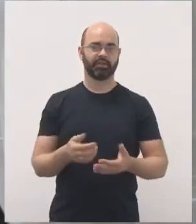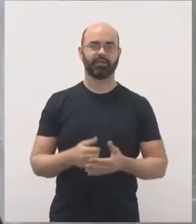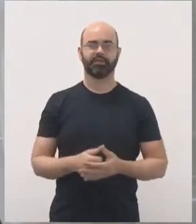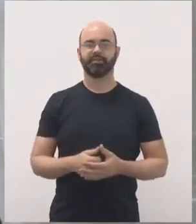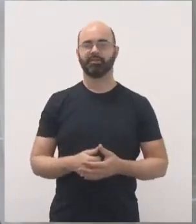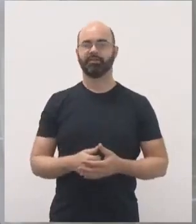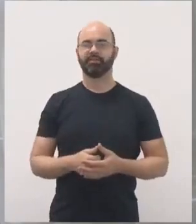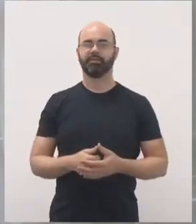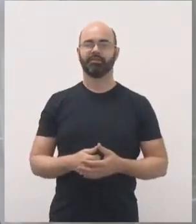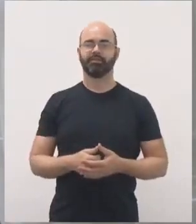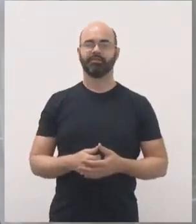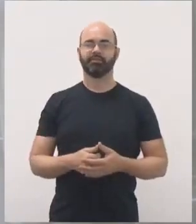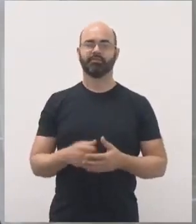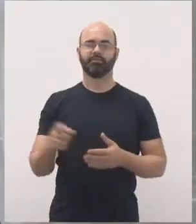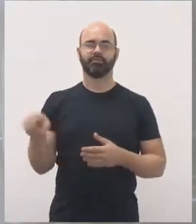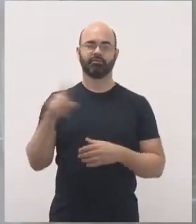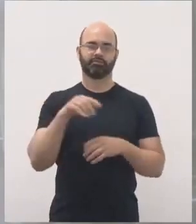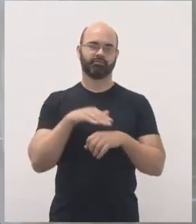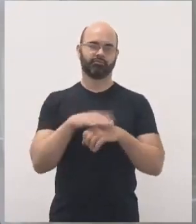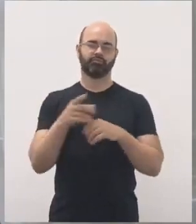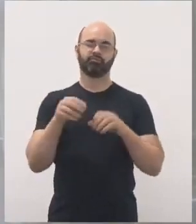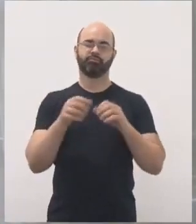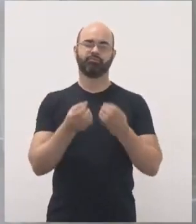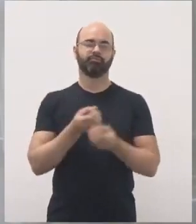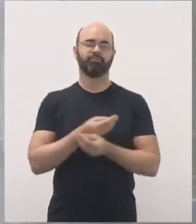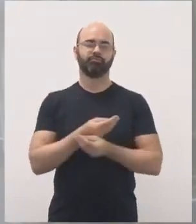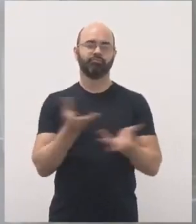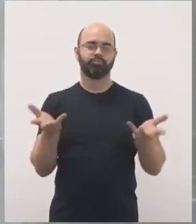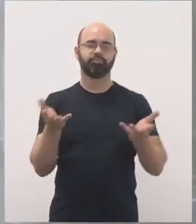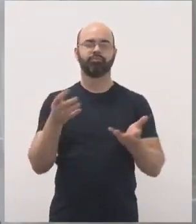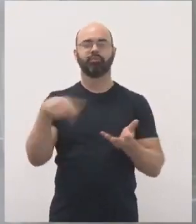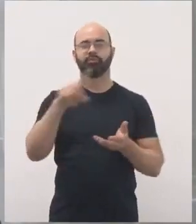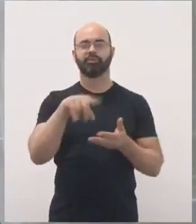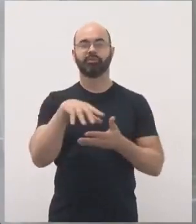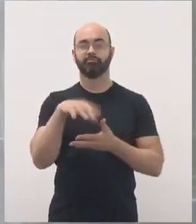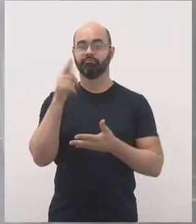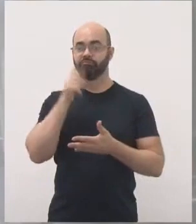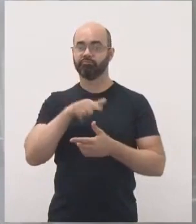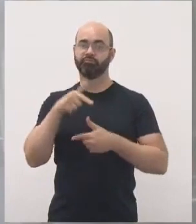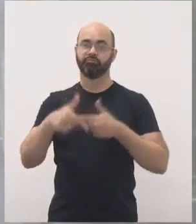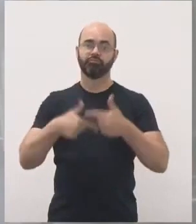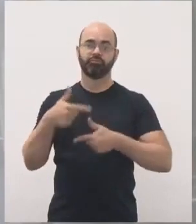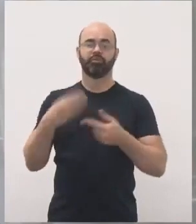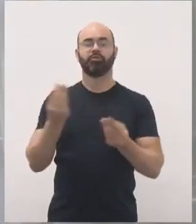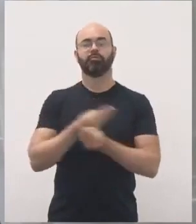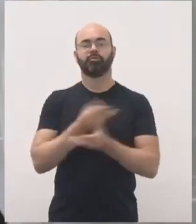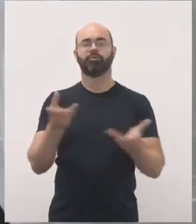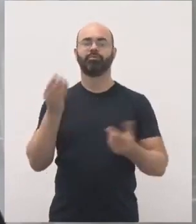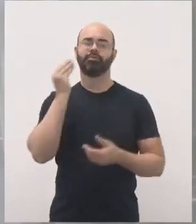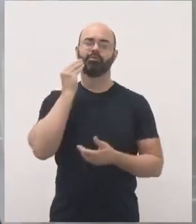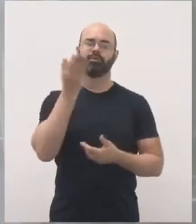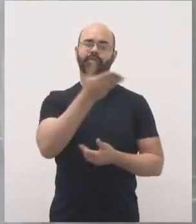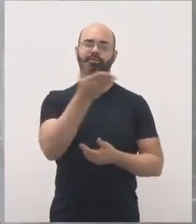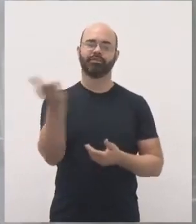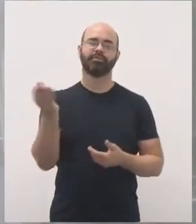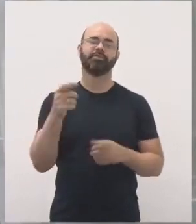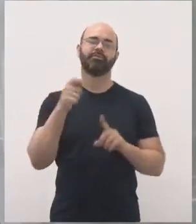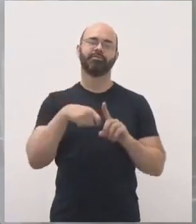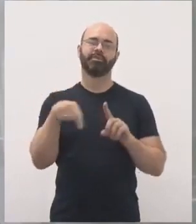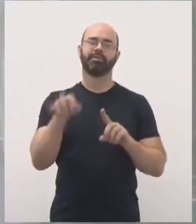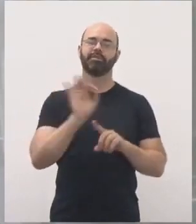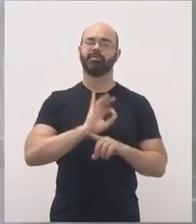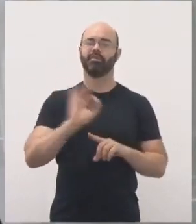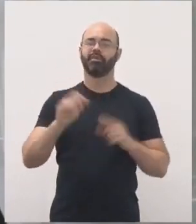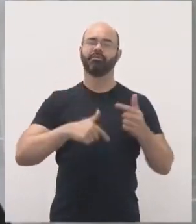o compartilhamento que vocês farão das ações que foram realizadas. E um beijo para vocês, um ótimo mês,